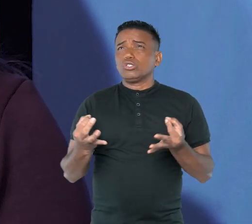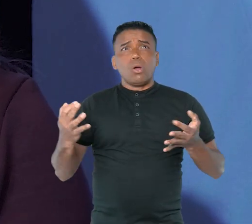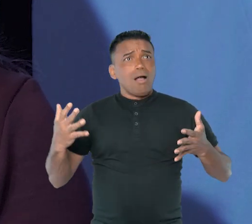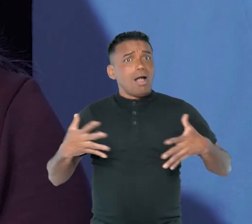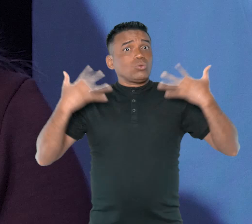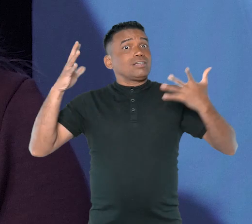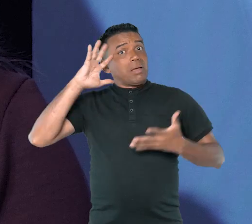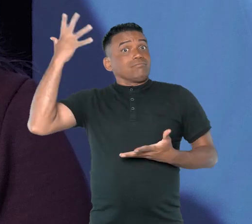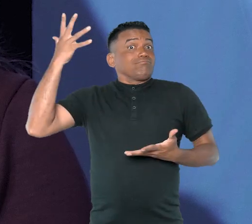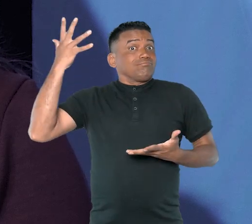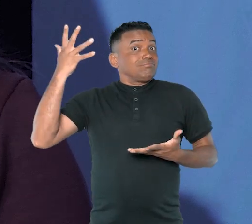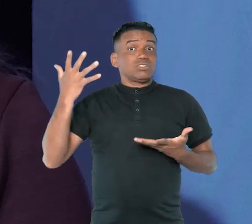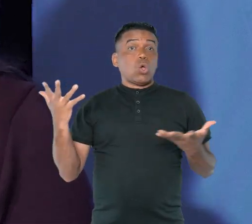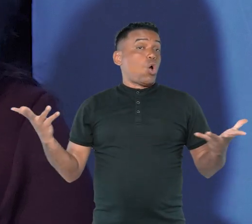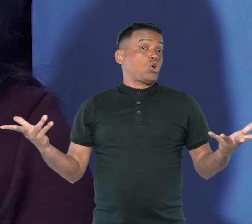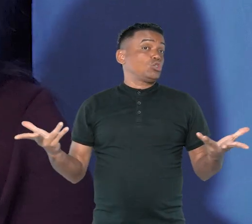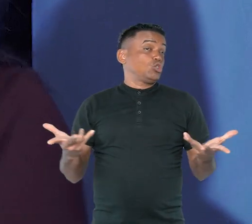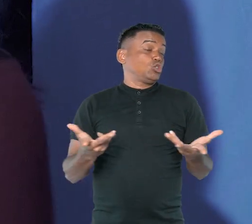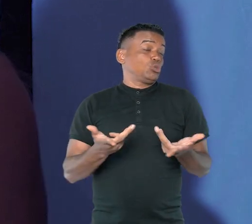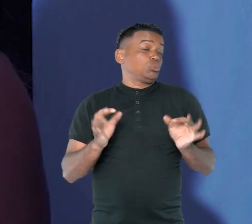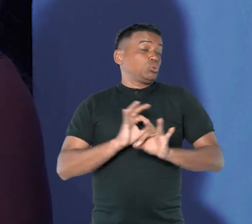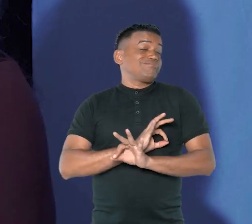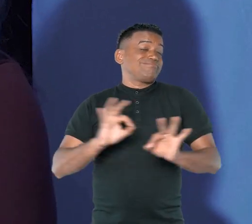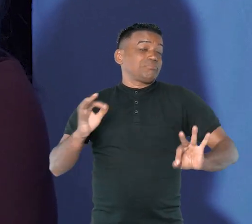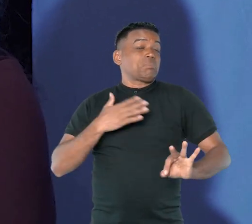né? Então, eu acho que